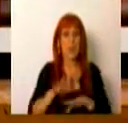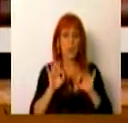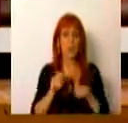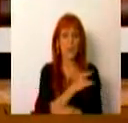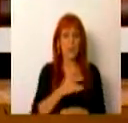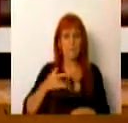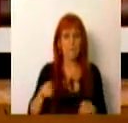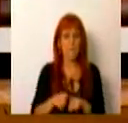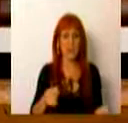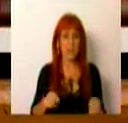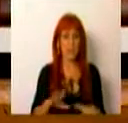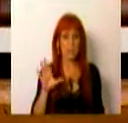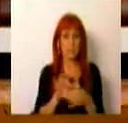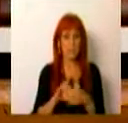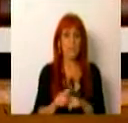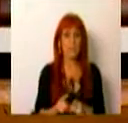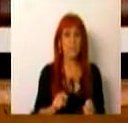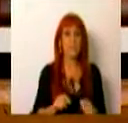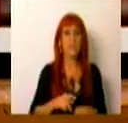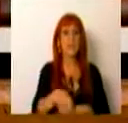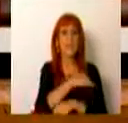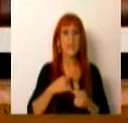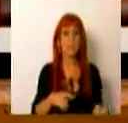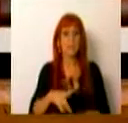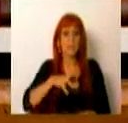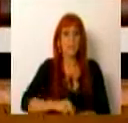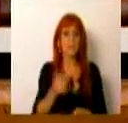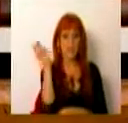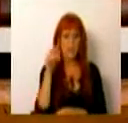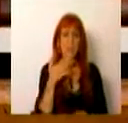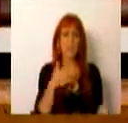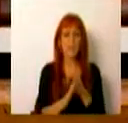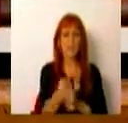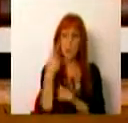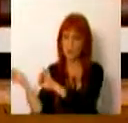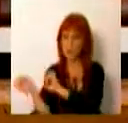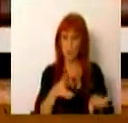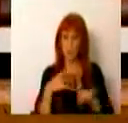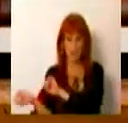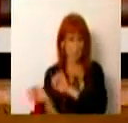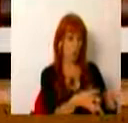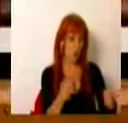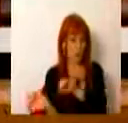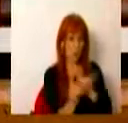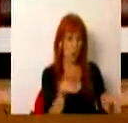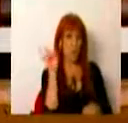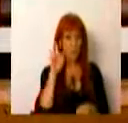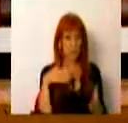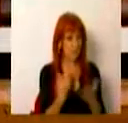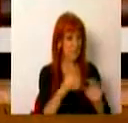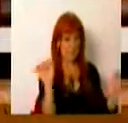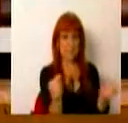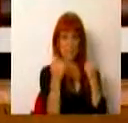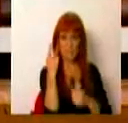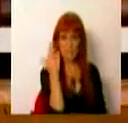em parceria com a Associação de Médicos Luso-Venezuelanos, que utilizam medicamentos enviados de Portugal fundamentais para